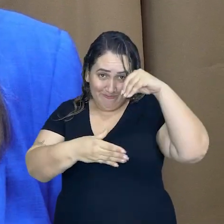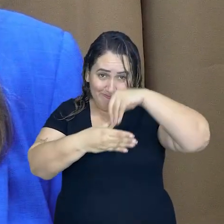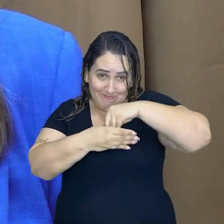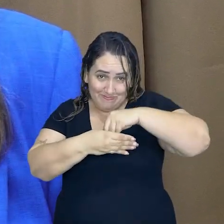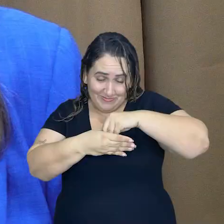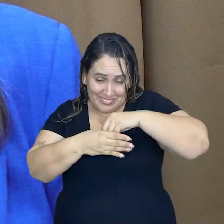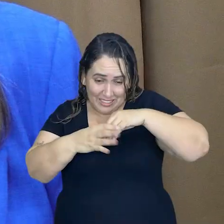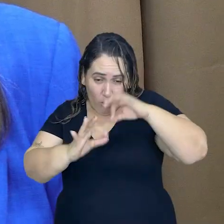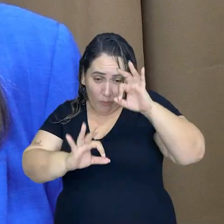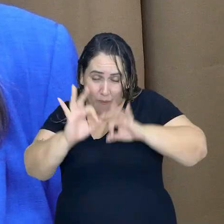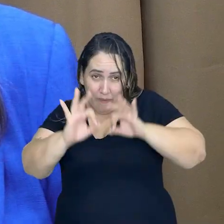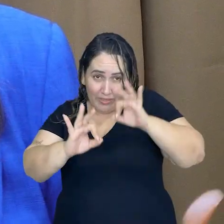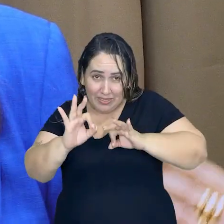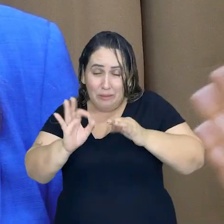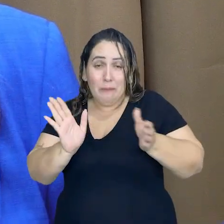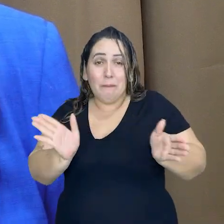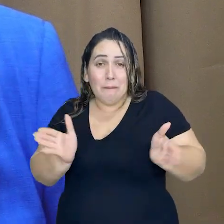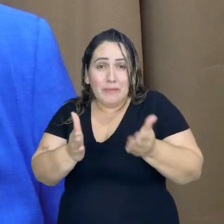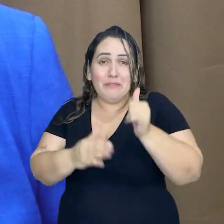por exemplo,